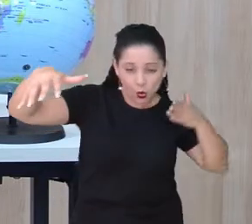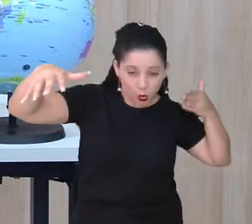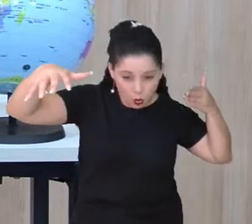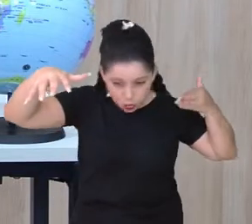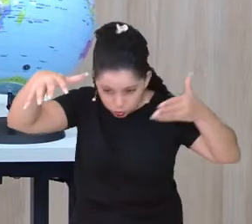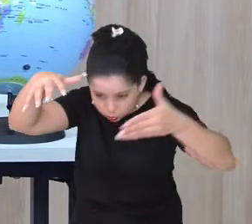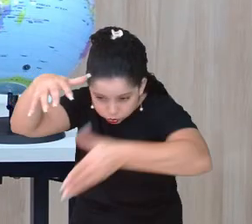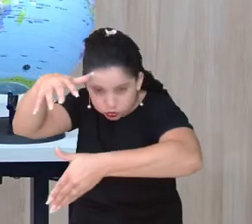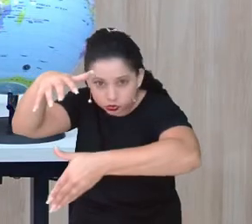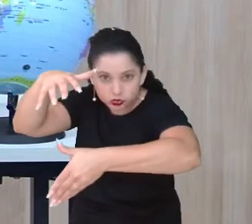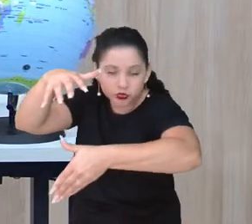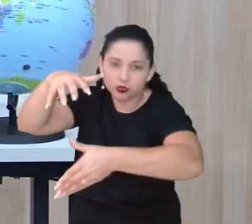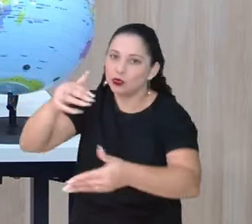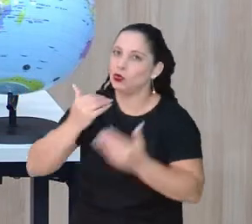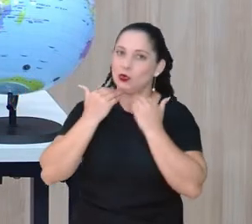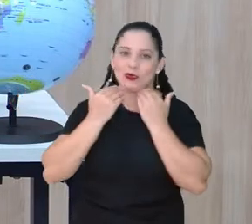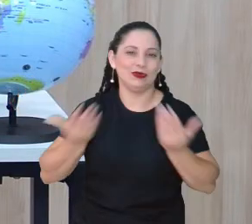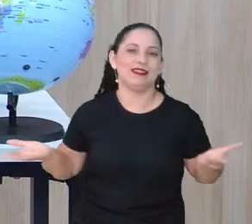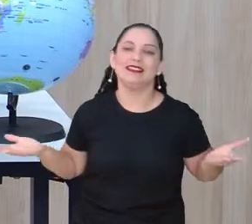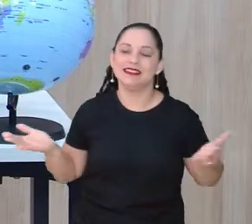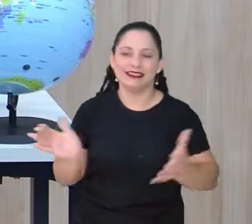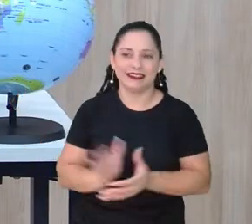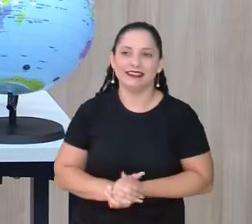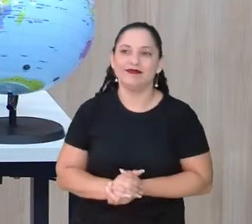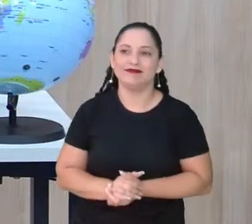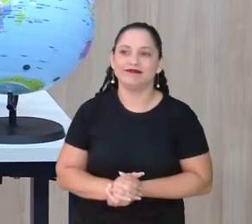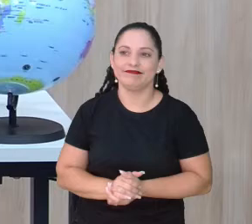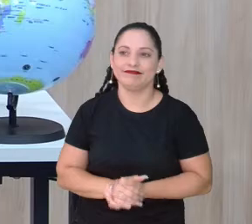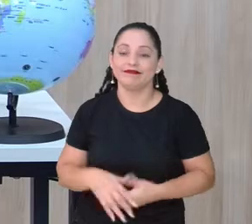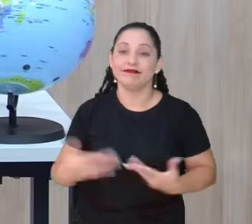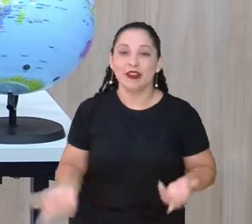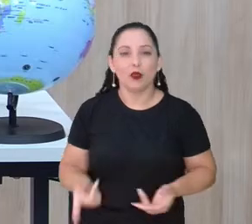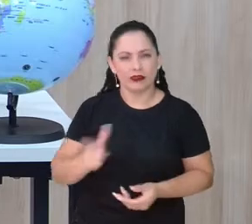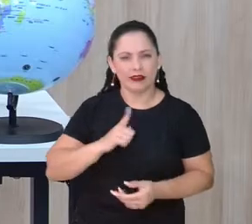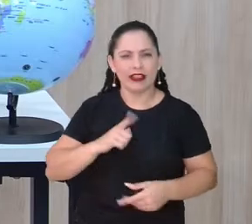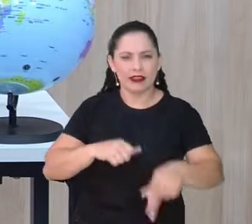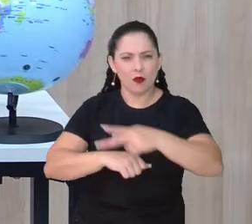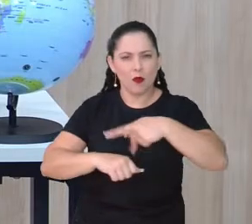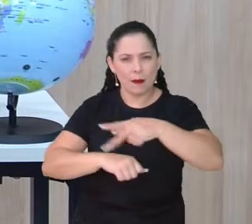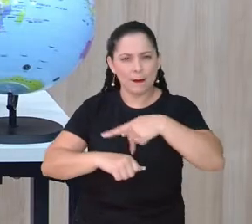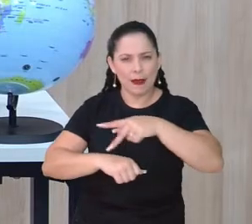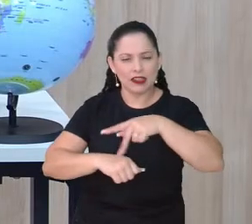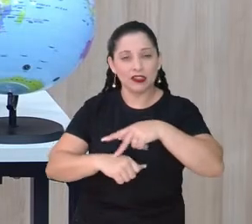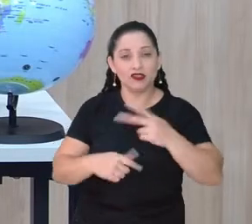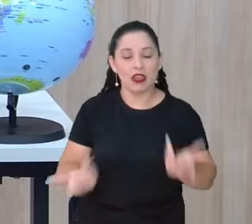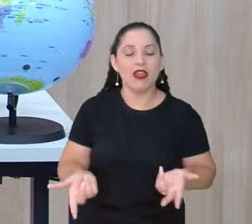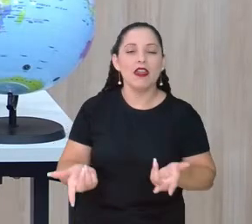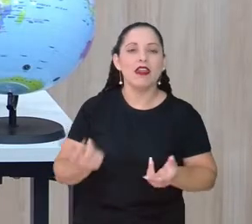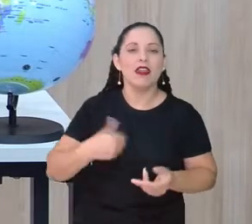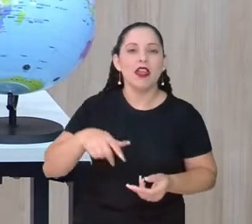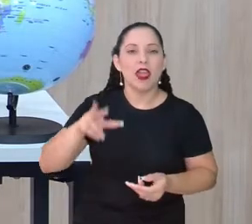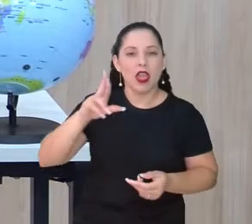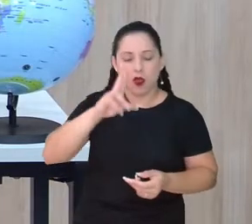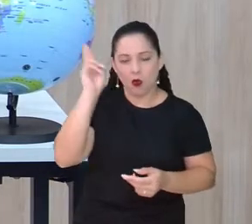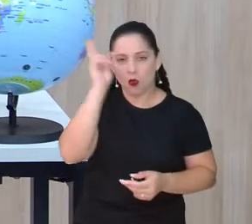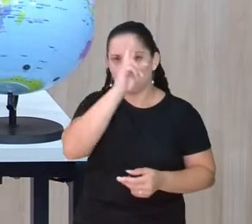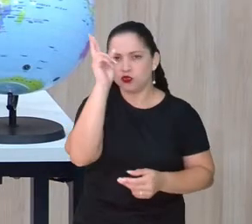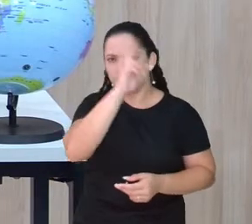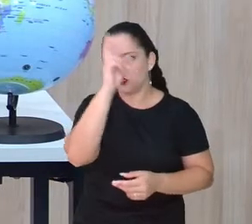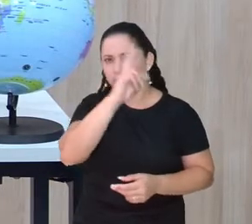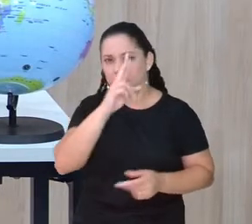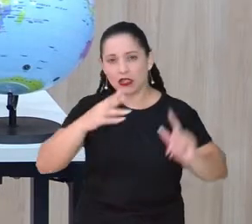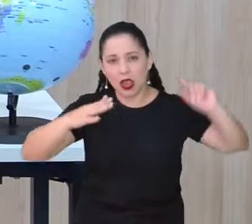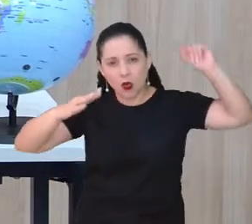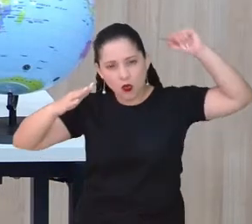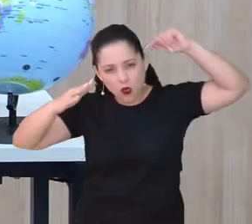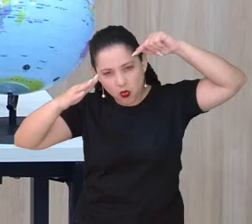distância em relação ao centro. Então, existe aí na Rússia um grande buraco que cavaram, mas não chegaram